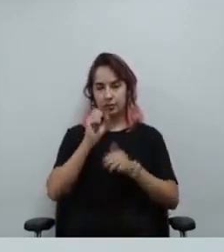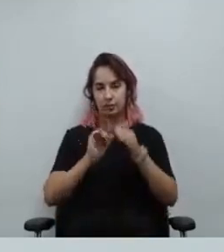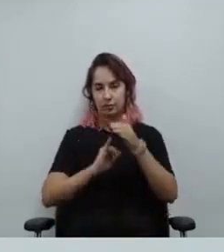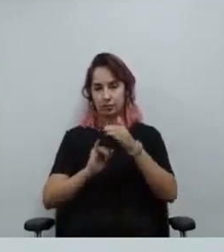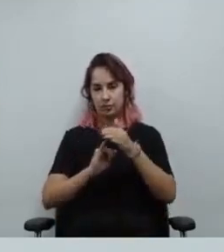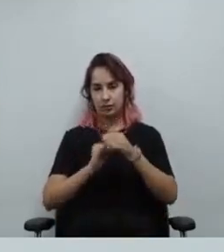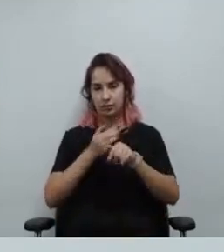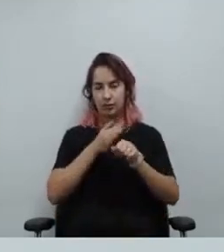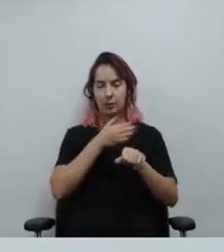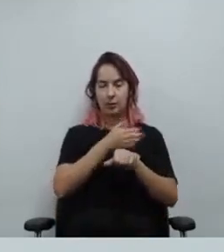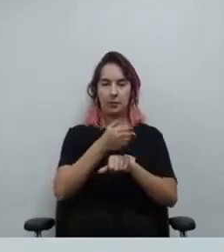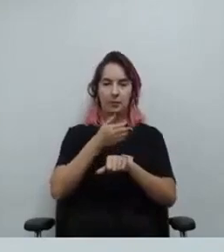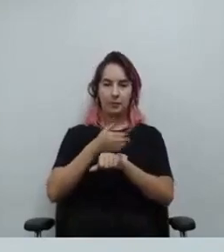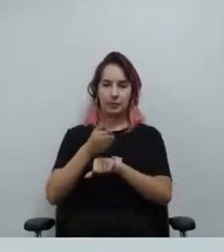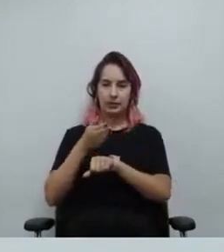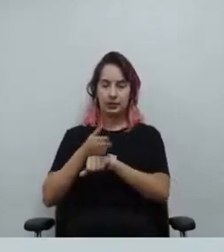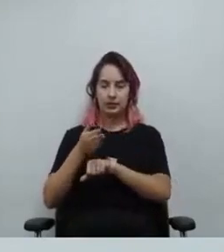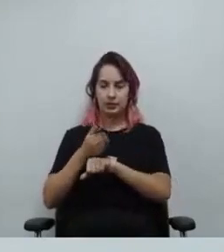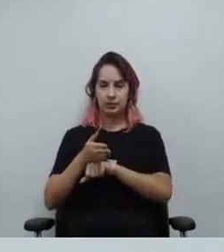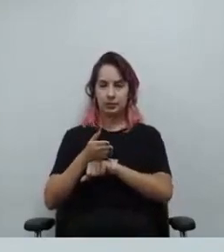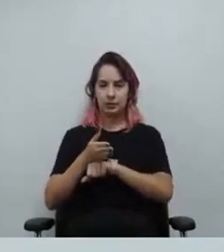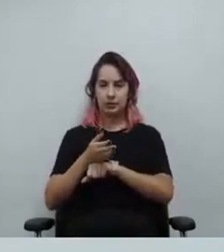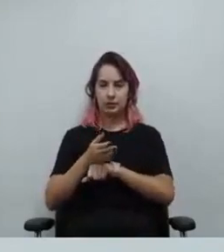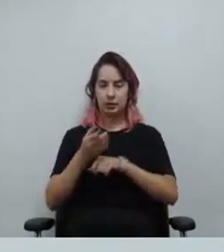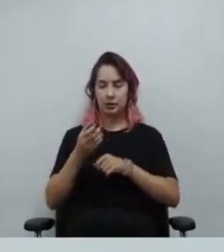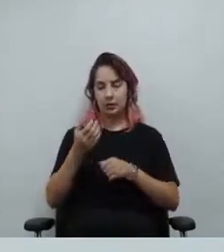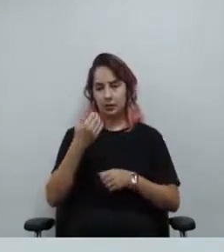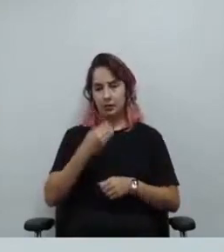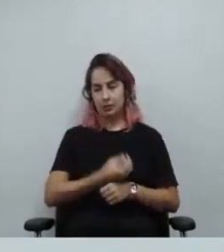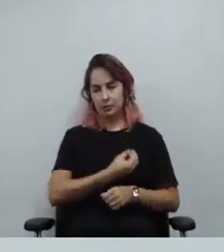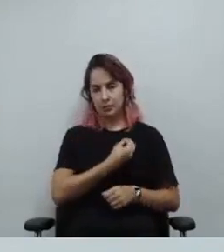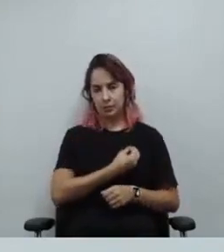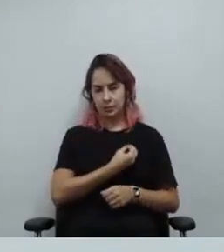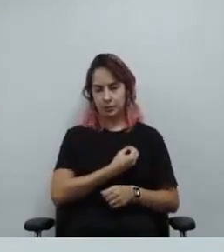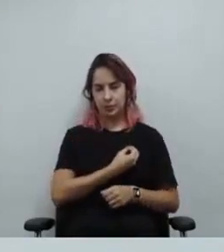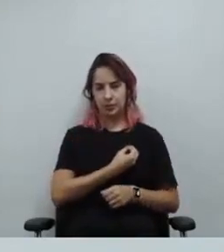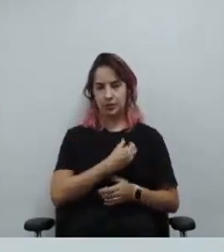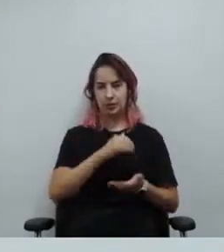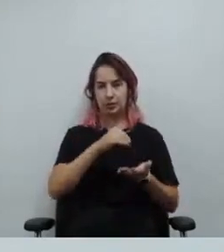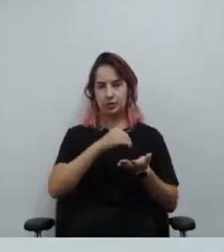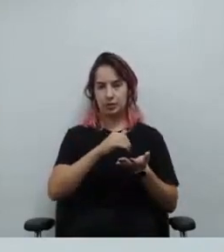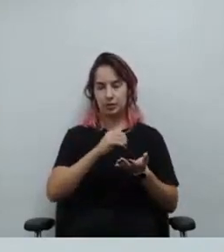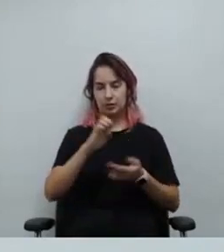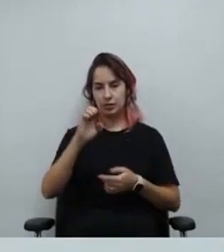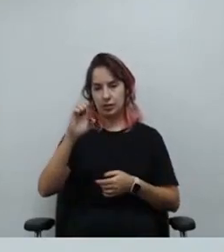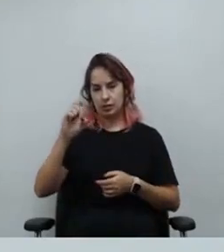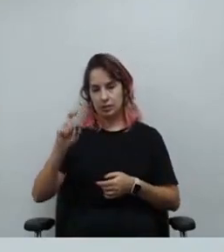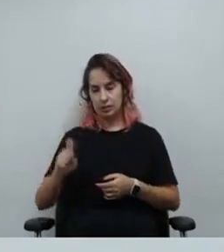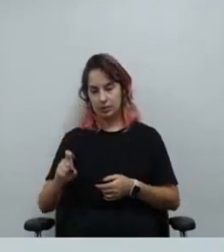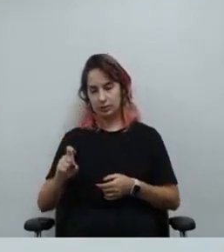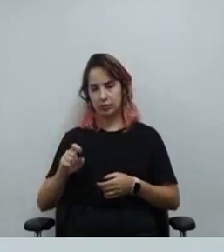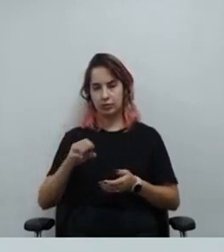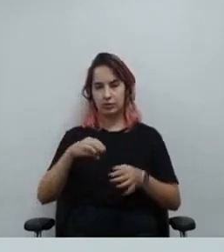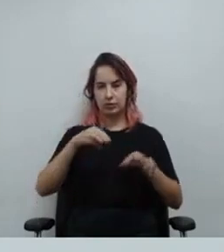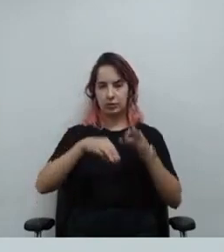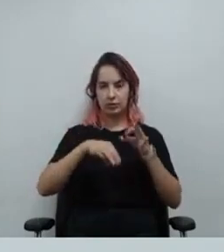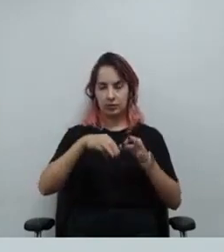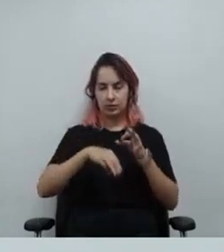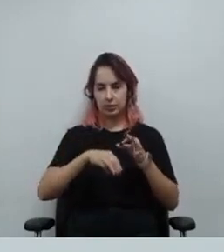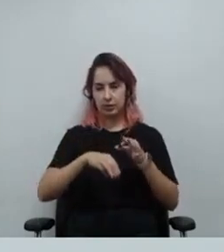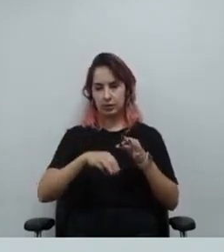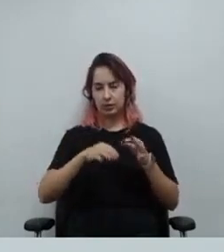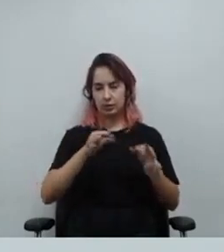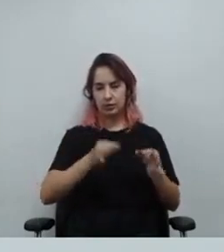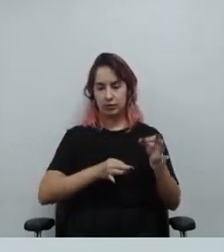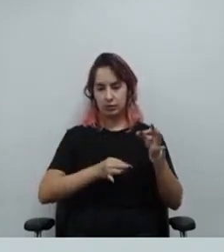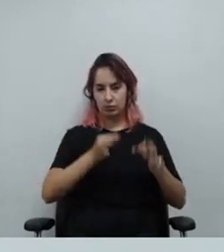também participaram, também estiveram presentes o secretário executivo do Ministério da Justiça, Marivaldo Pereira,